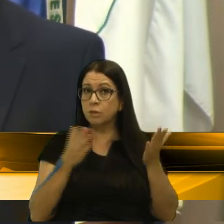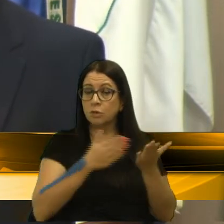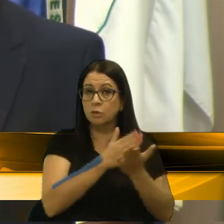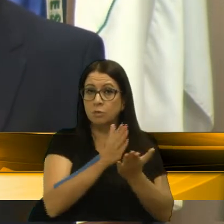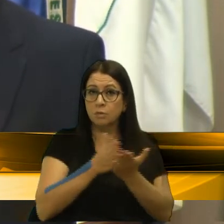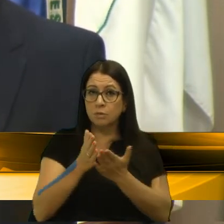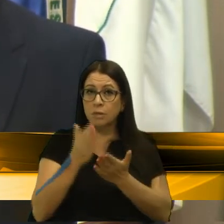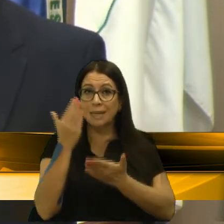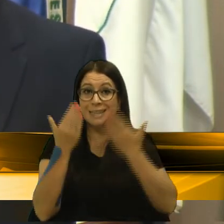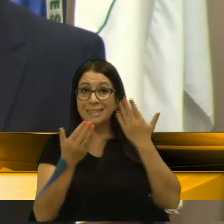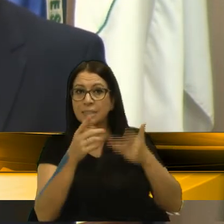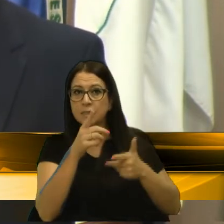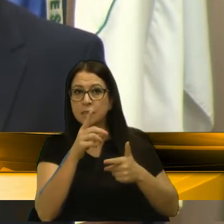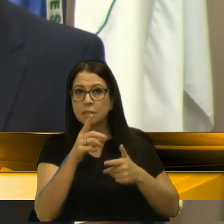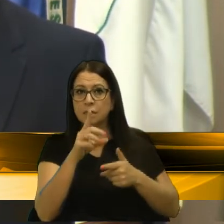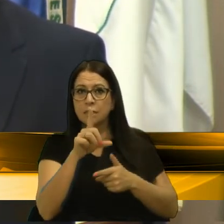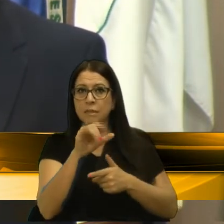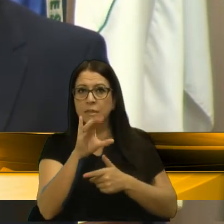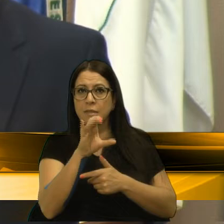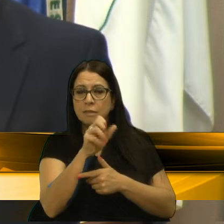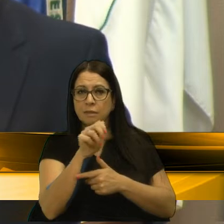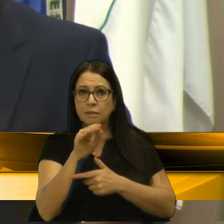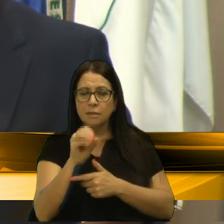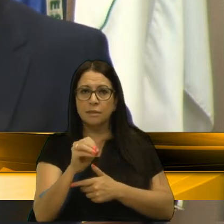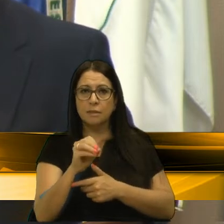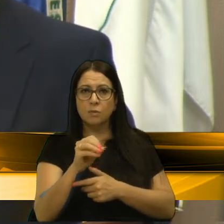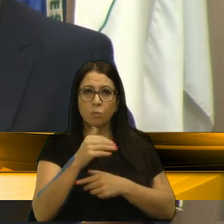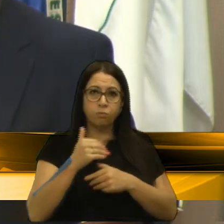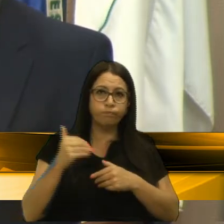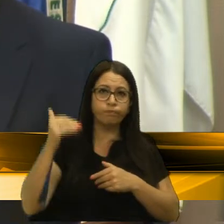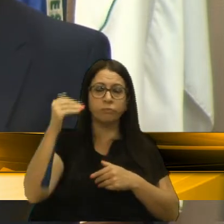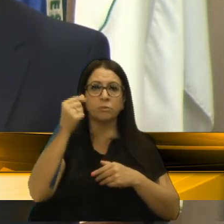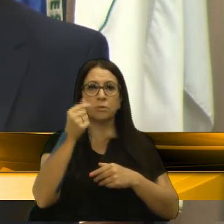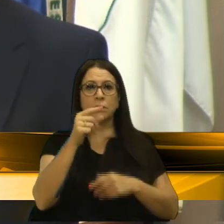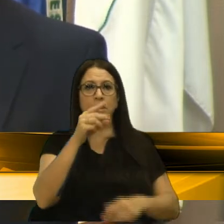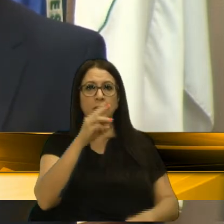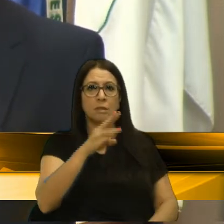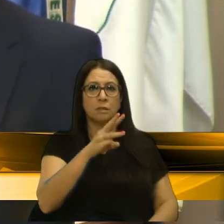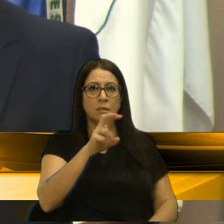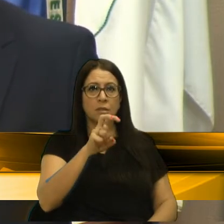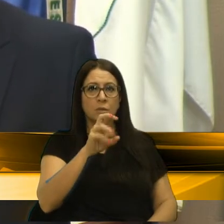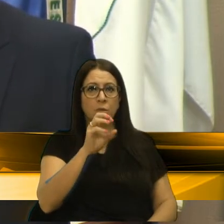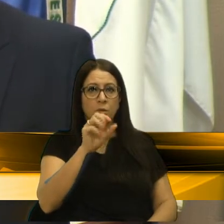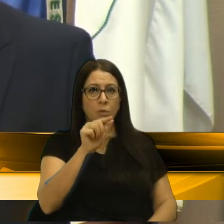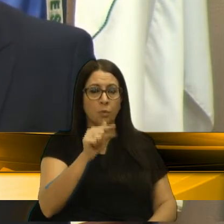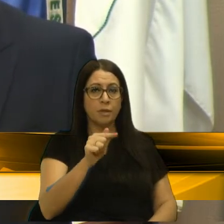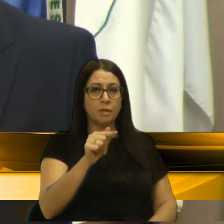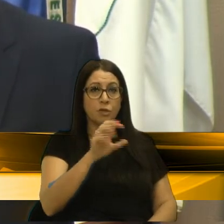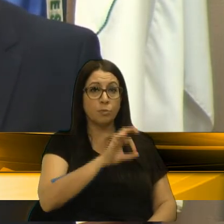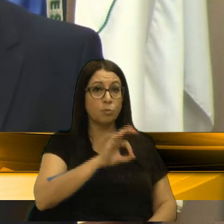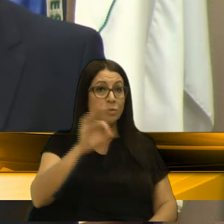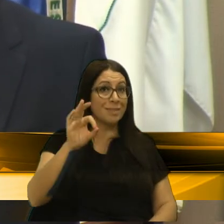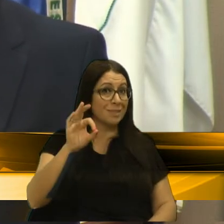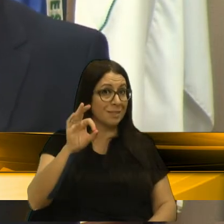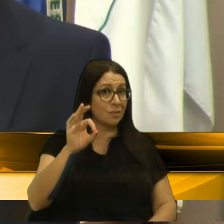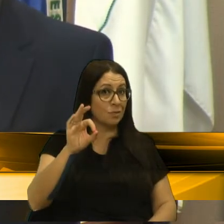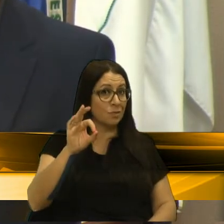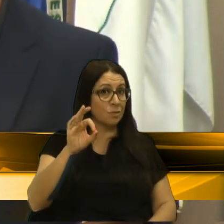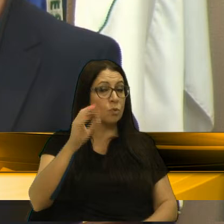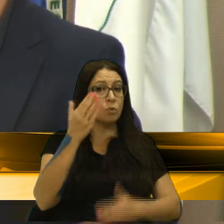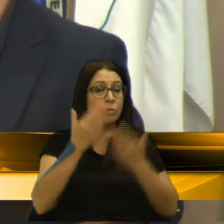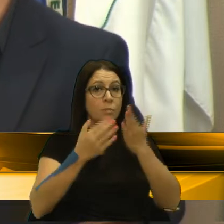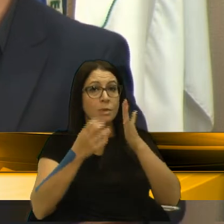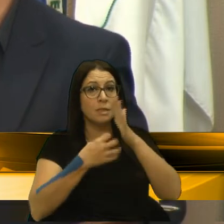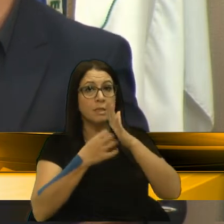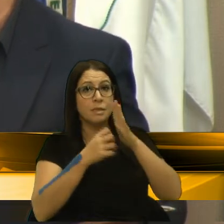uma licitação, superfaturamento num valor praticado, algo em torno de 357%, numa licitação